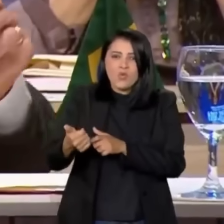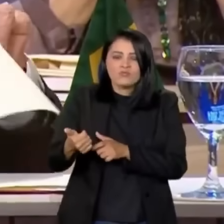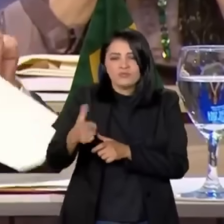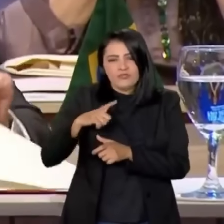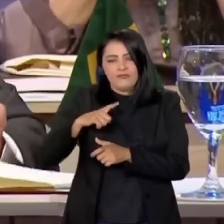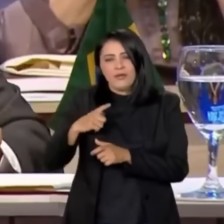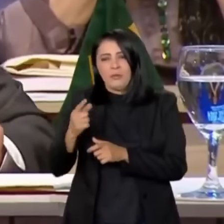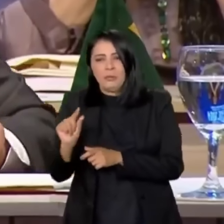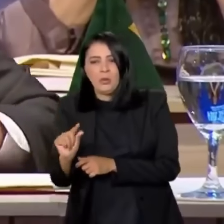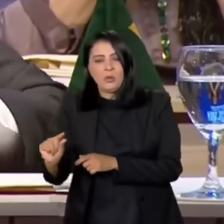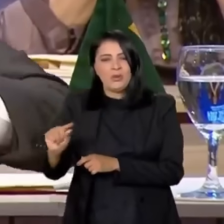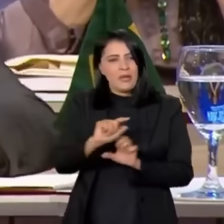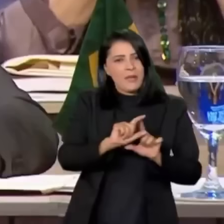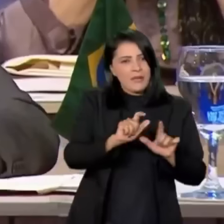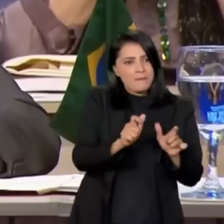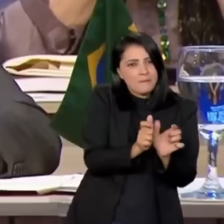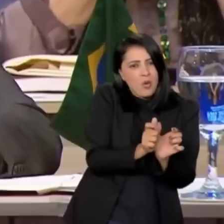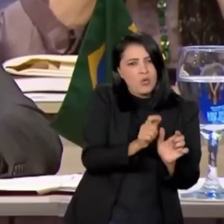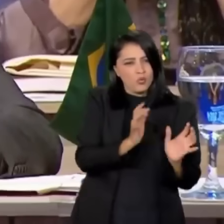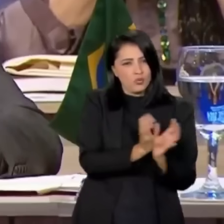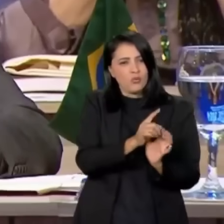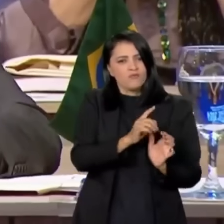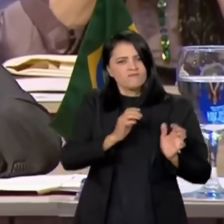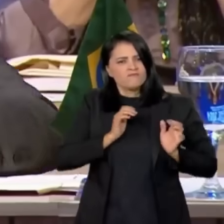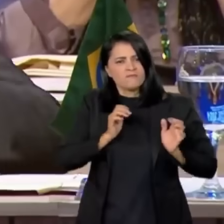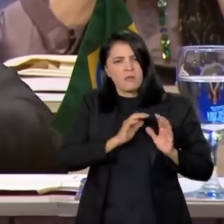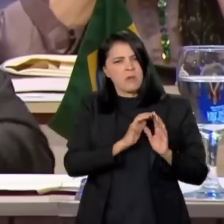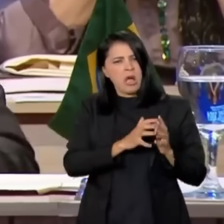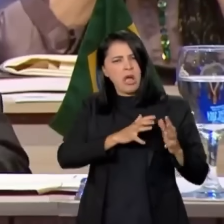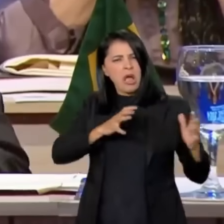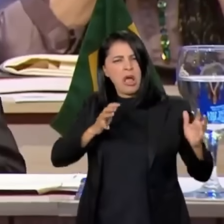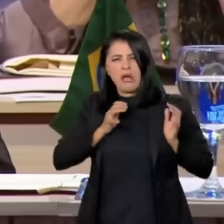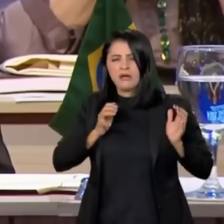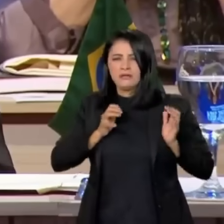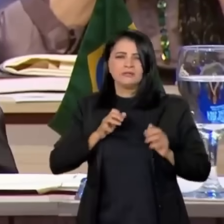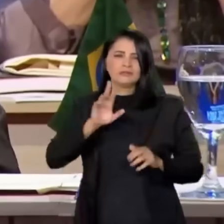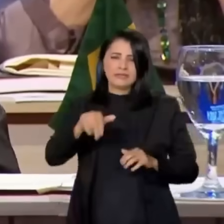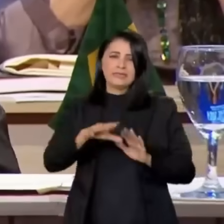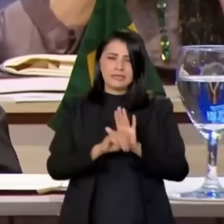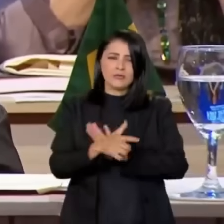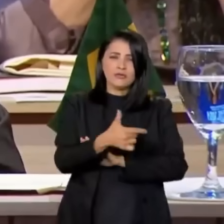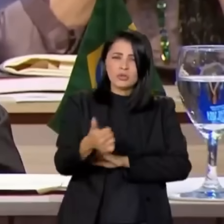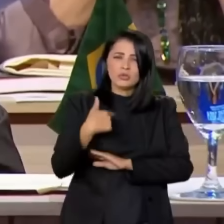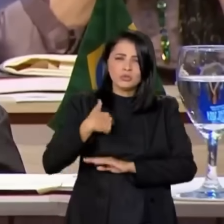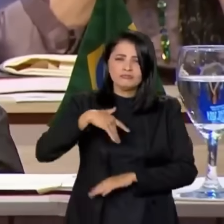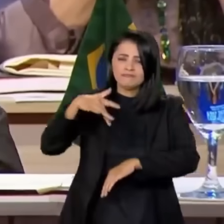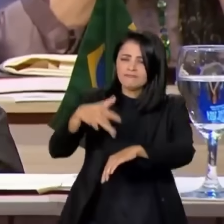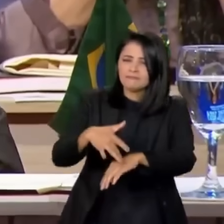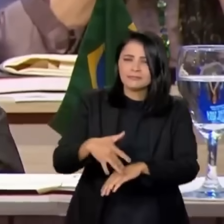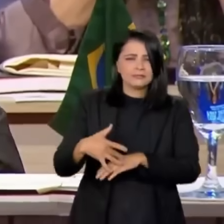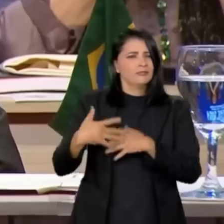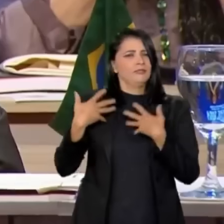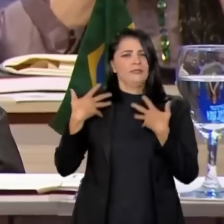riqueza. Em pleno século XXI, nada é tão absurdo e inaceitável quanto